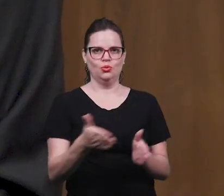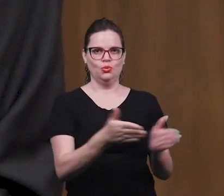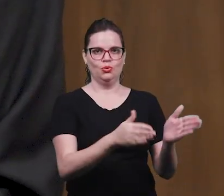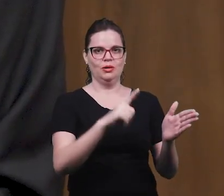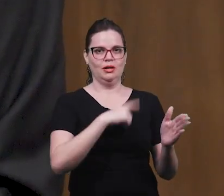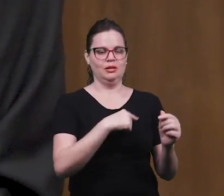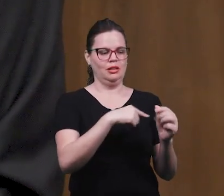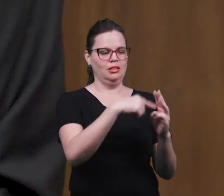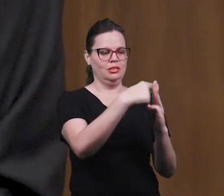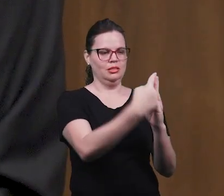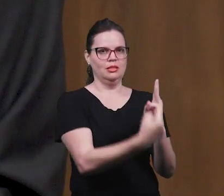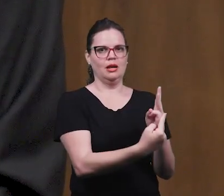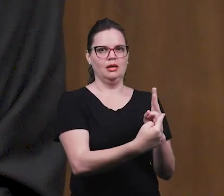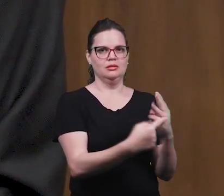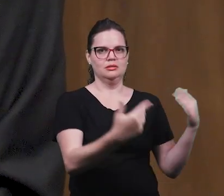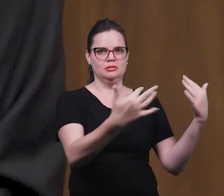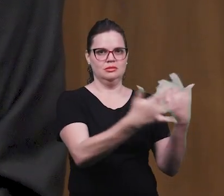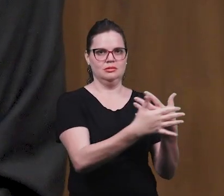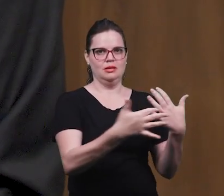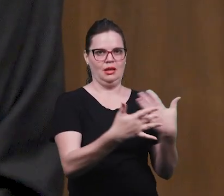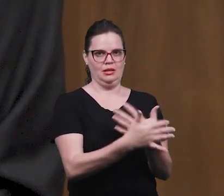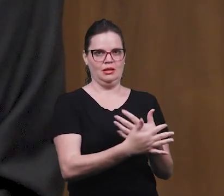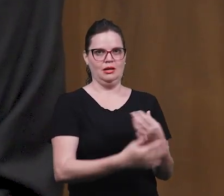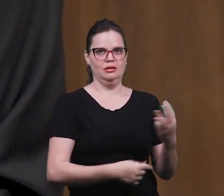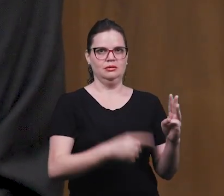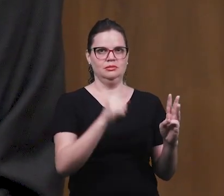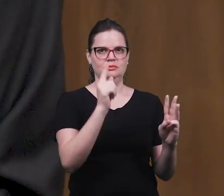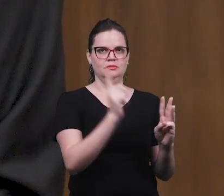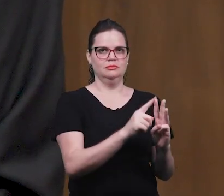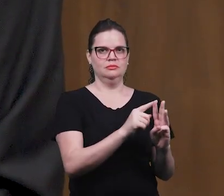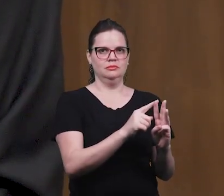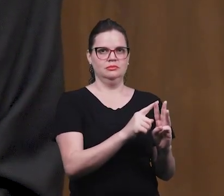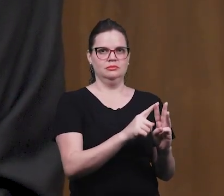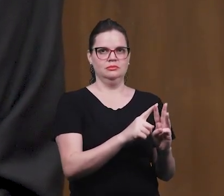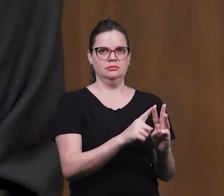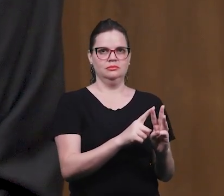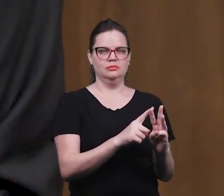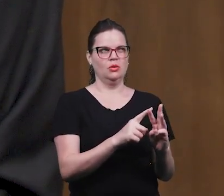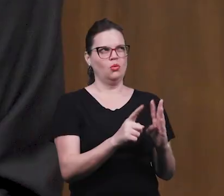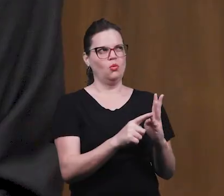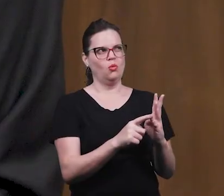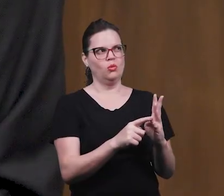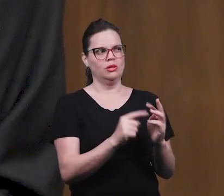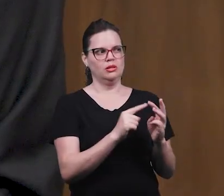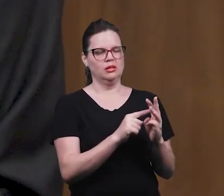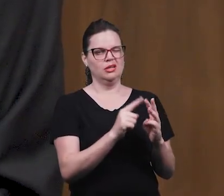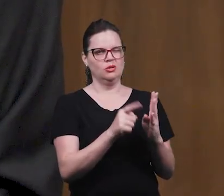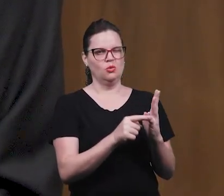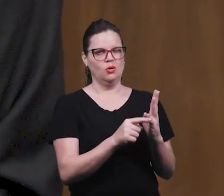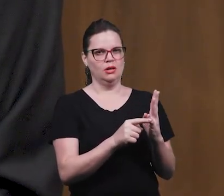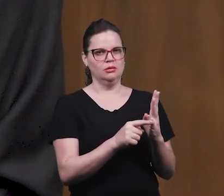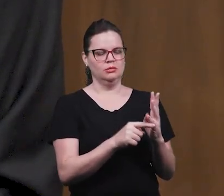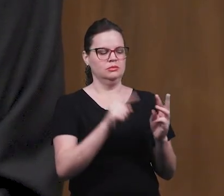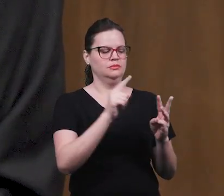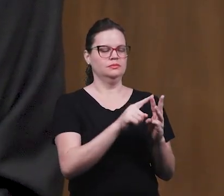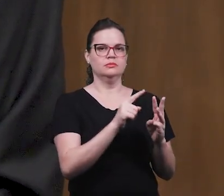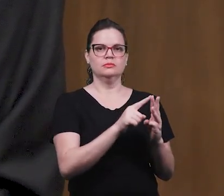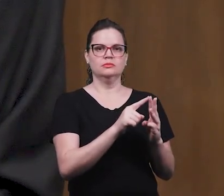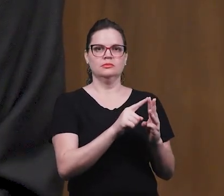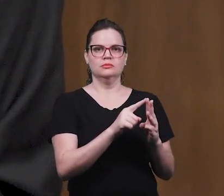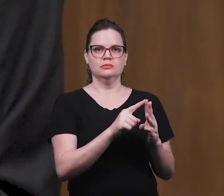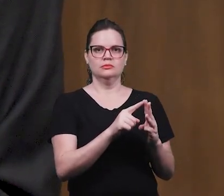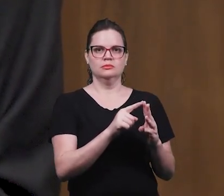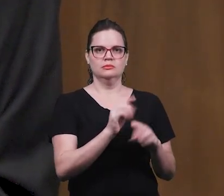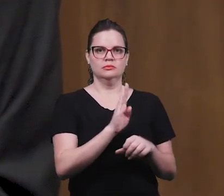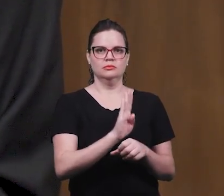3 cidades que nós damos assistência. E são praticamente 4, né? Que é Breves, que podemos